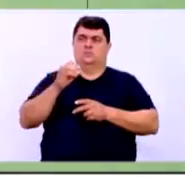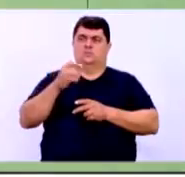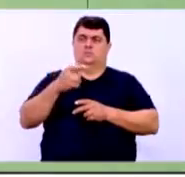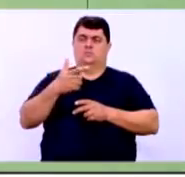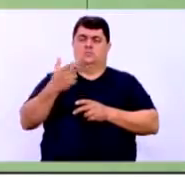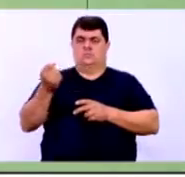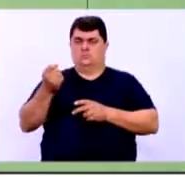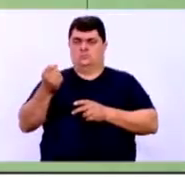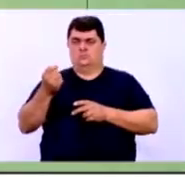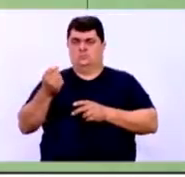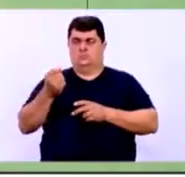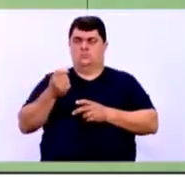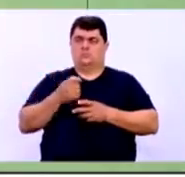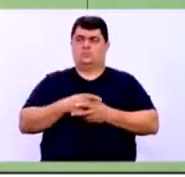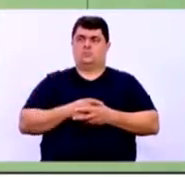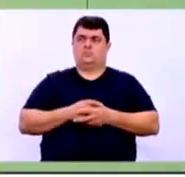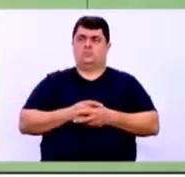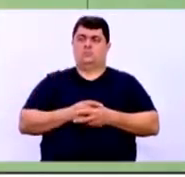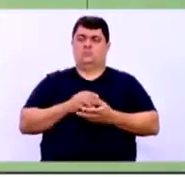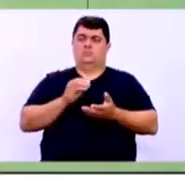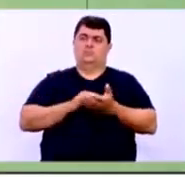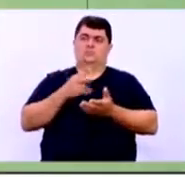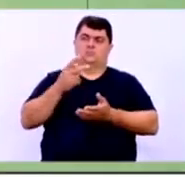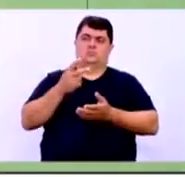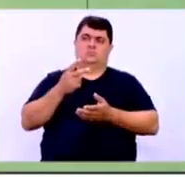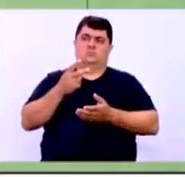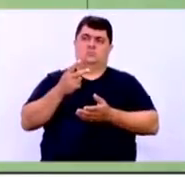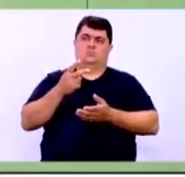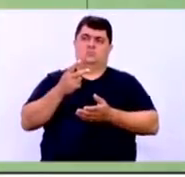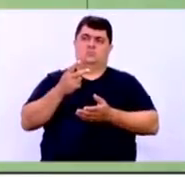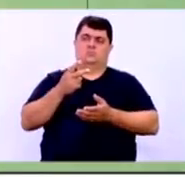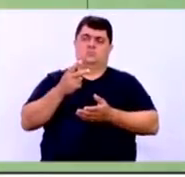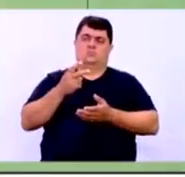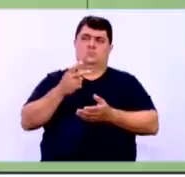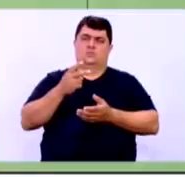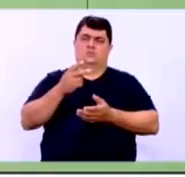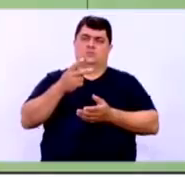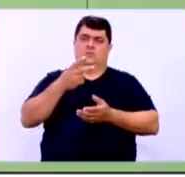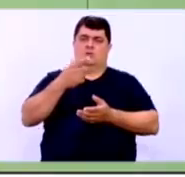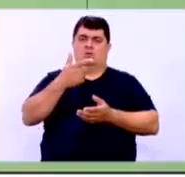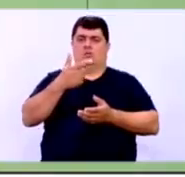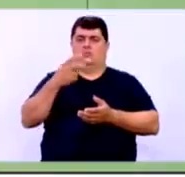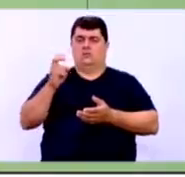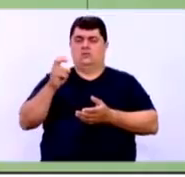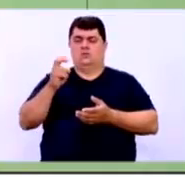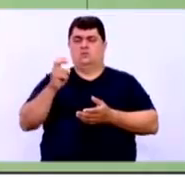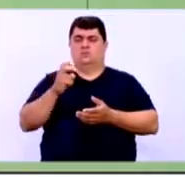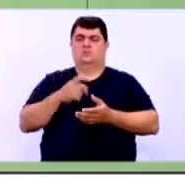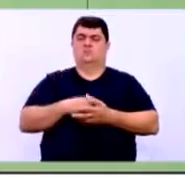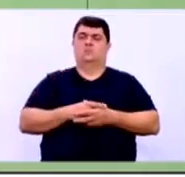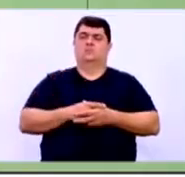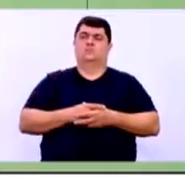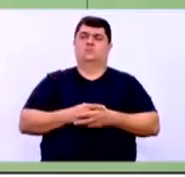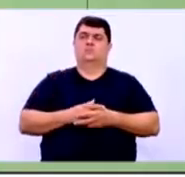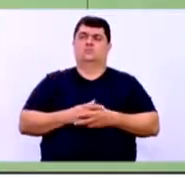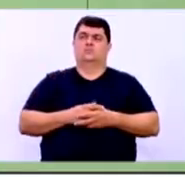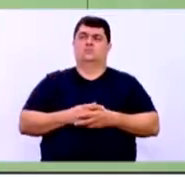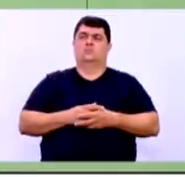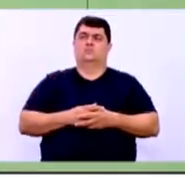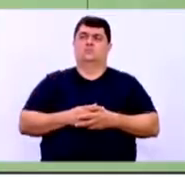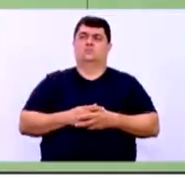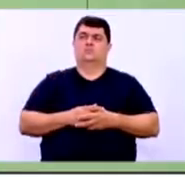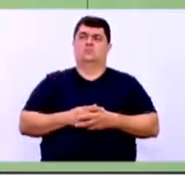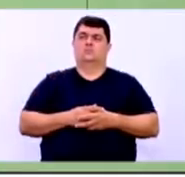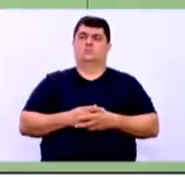20. Beleza, faltou 2 unidades de quanto? Do segundo, 25. Então,